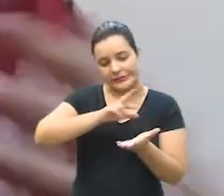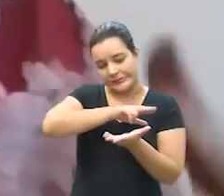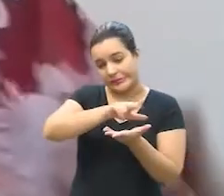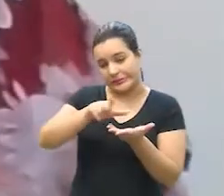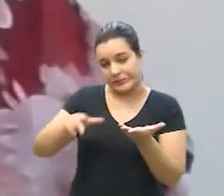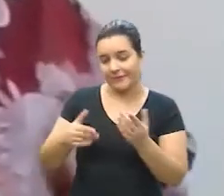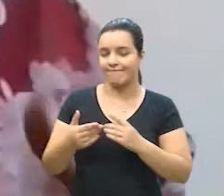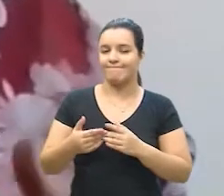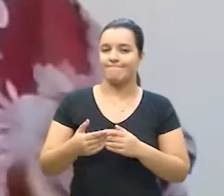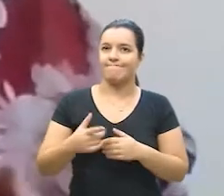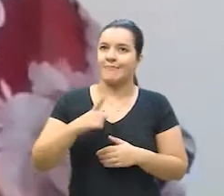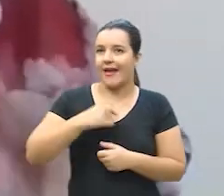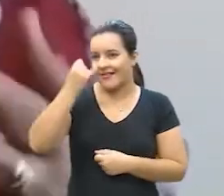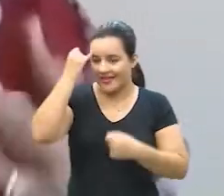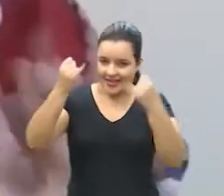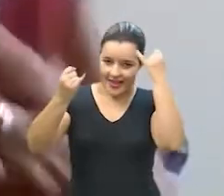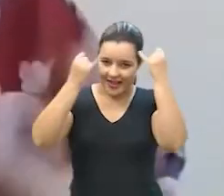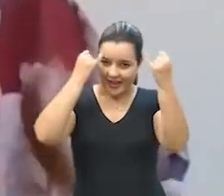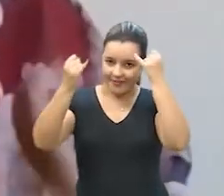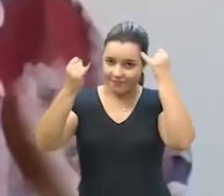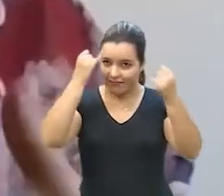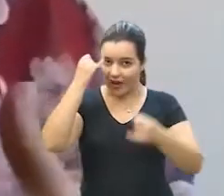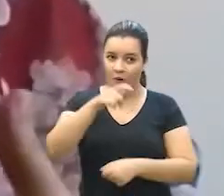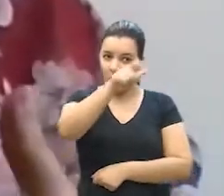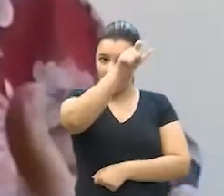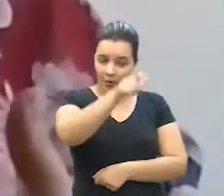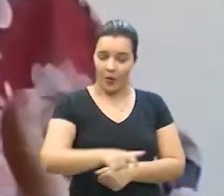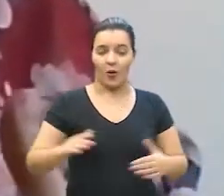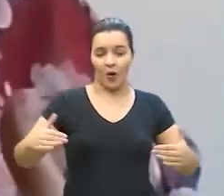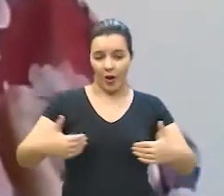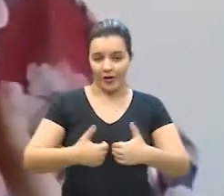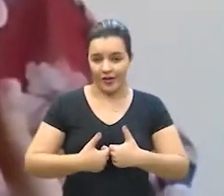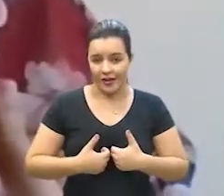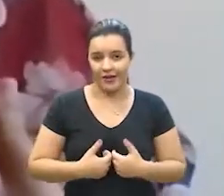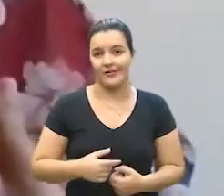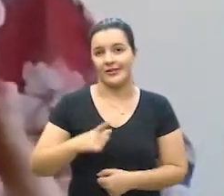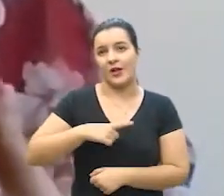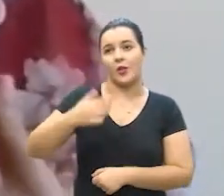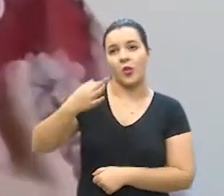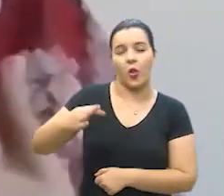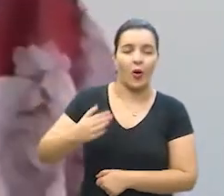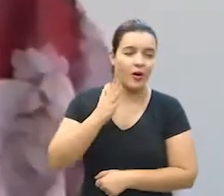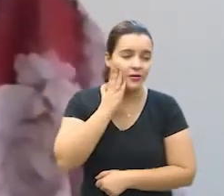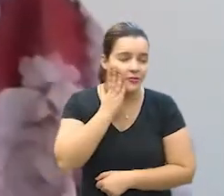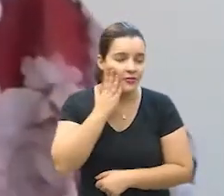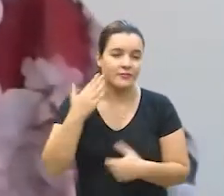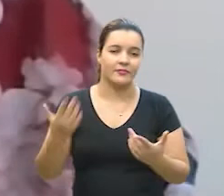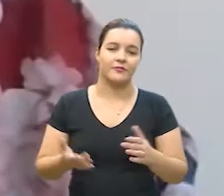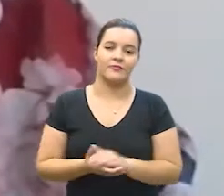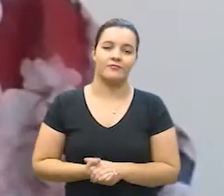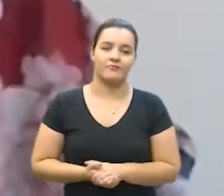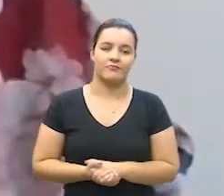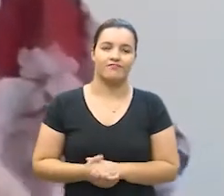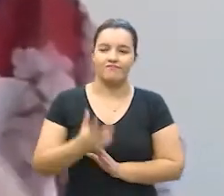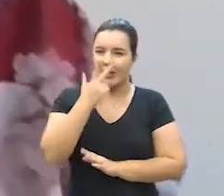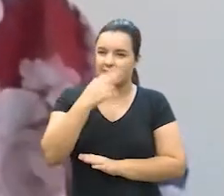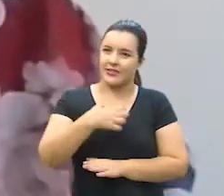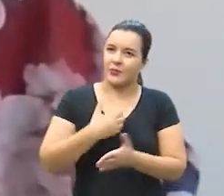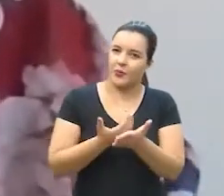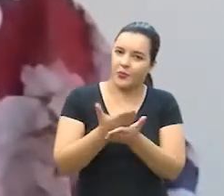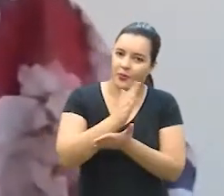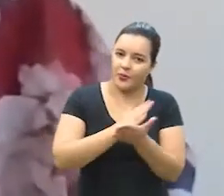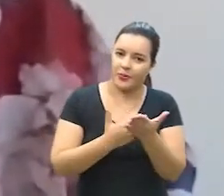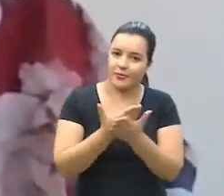que possibilita que essa criança manifeste. Se ela está com dor de dente, né? Se ela está com incômodo,